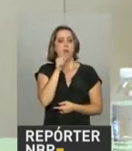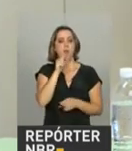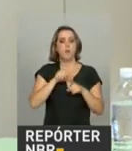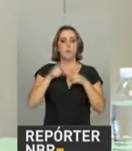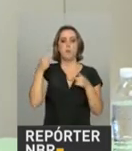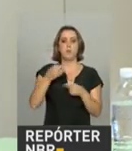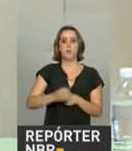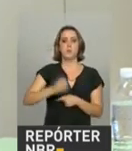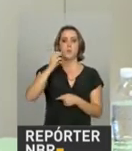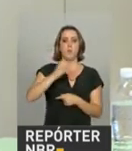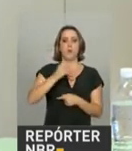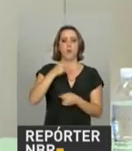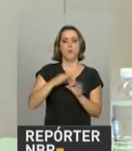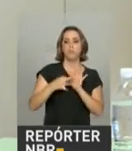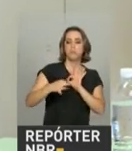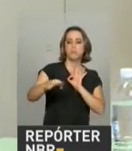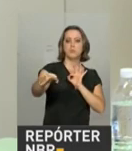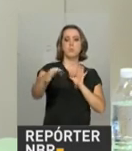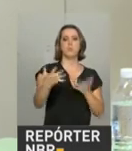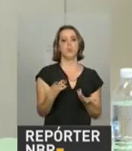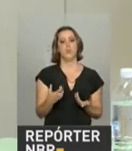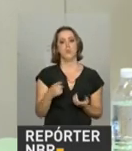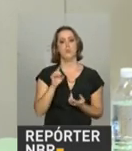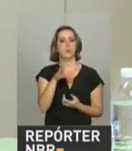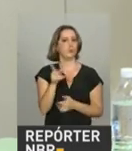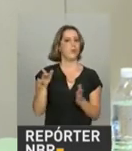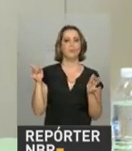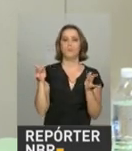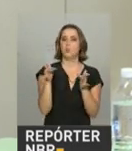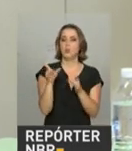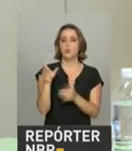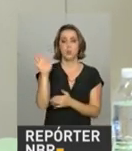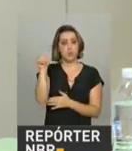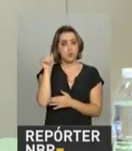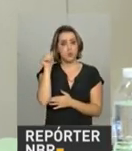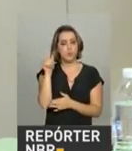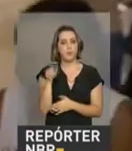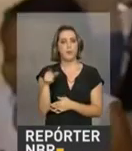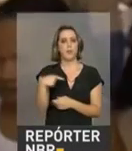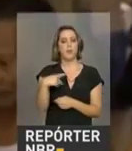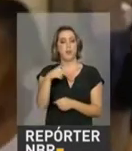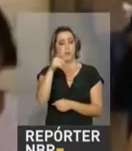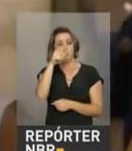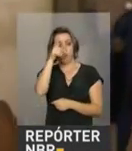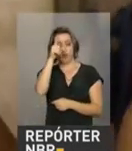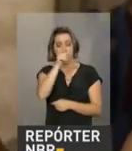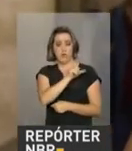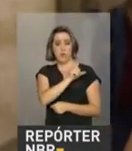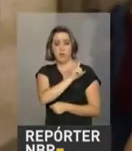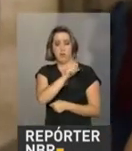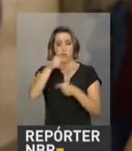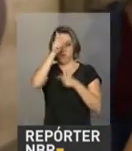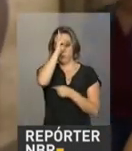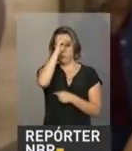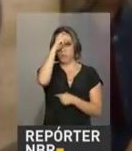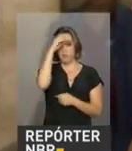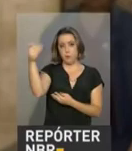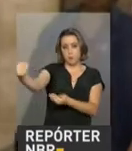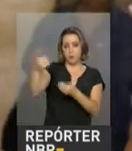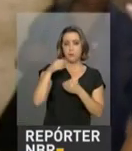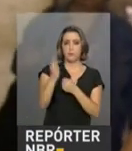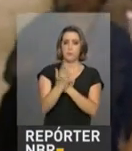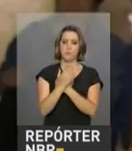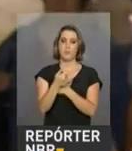caso, basta eu acionar a campainha e o enfermeiro vem me ajudar. Dona Elizabeth diz que se sente segura